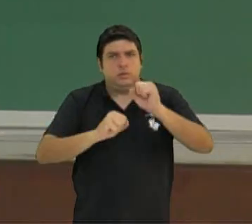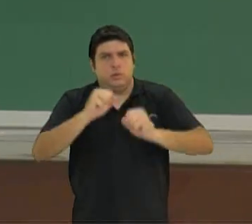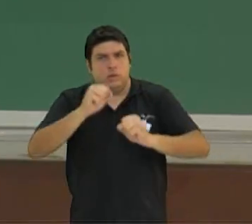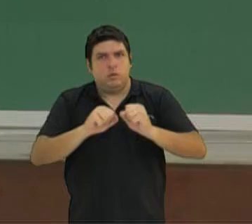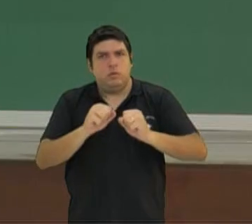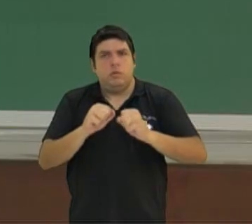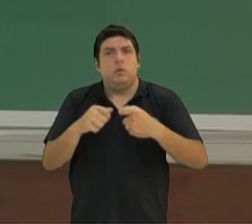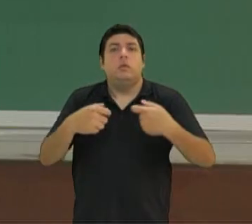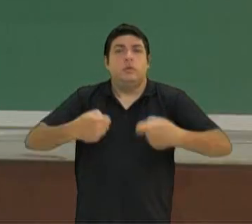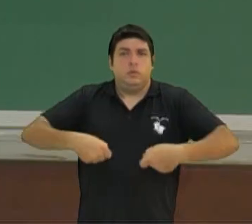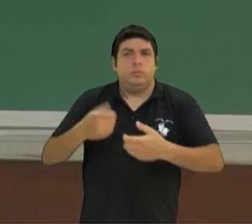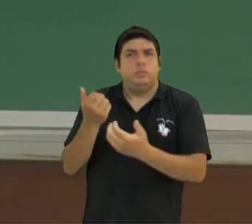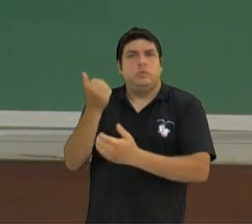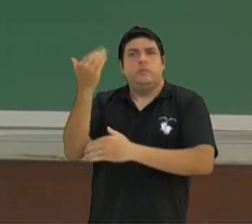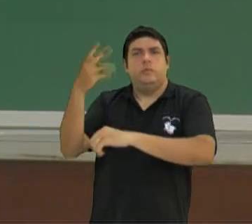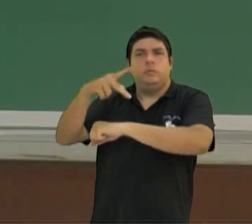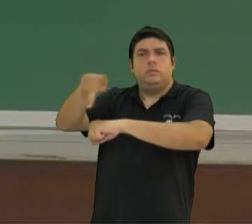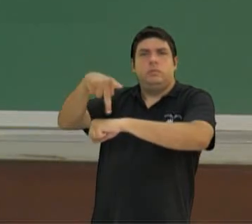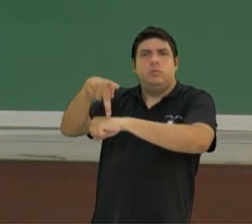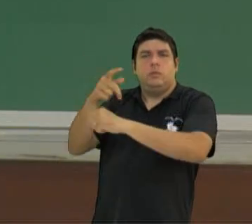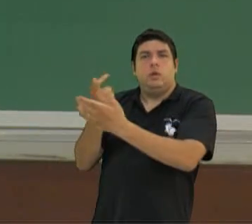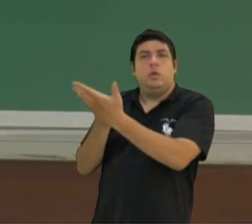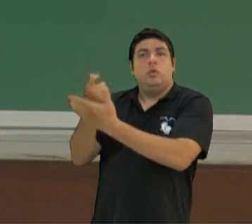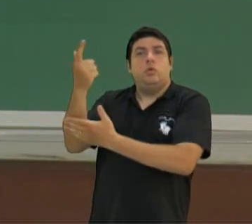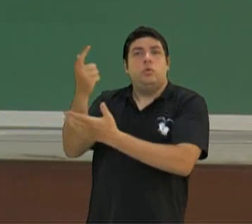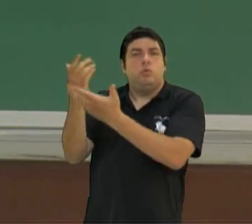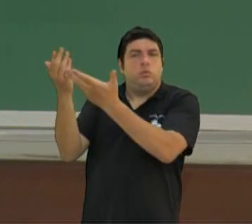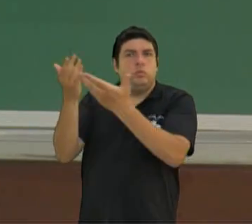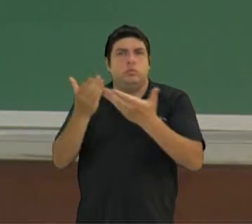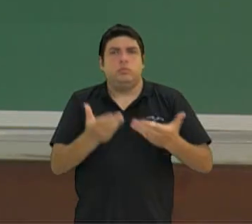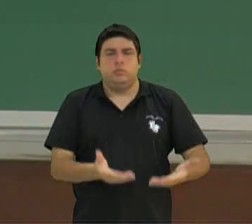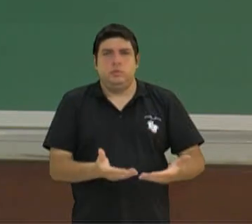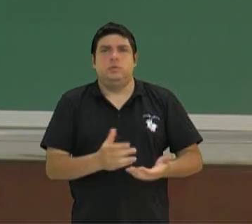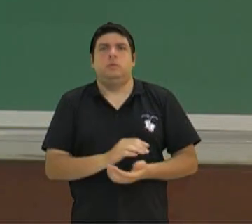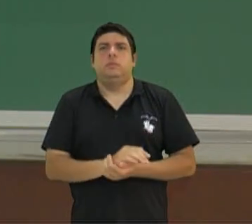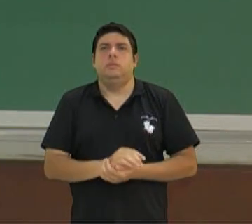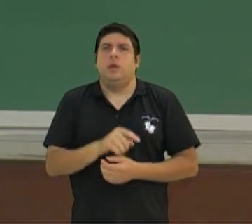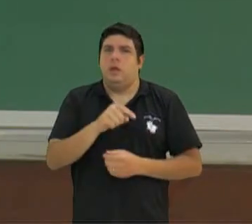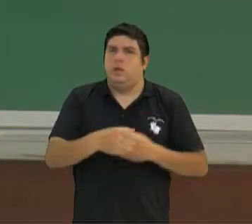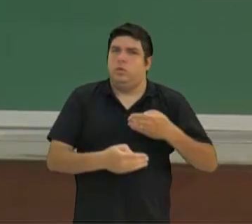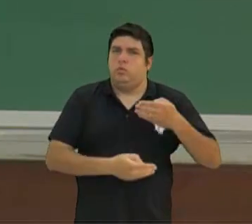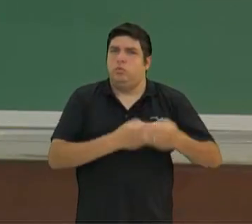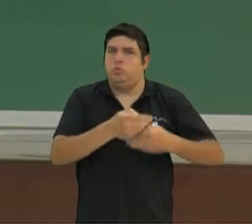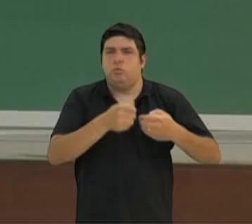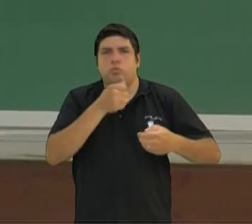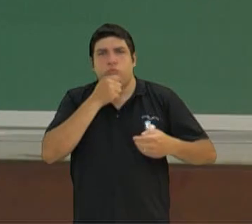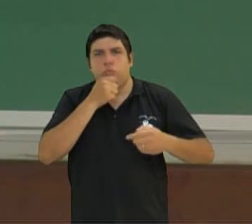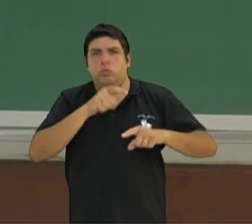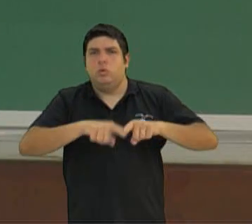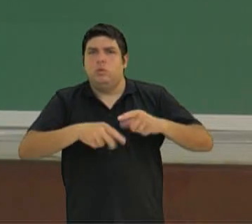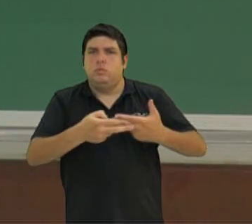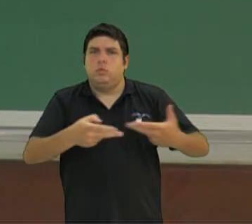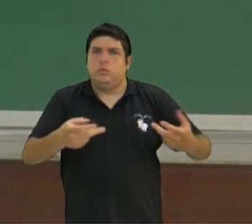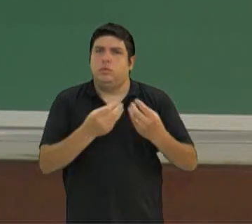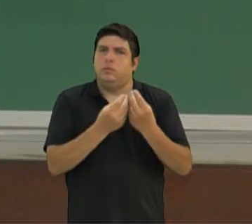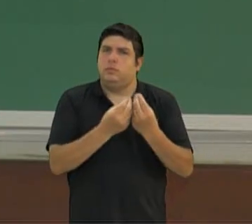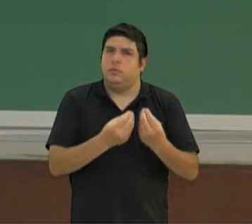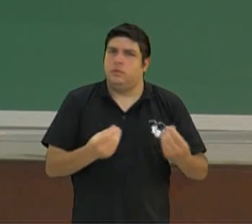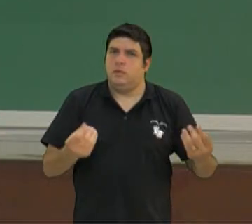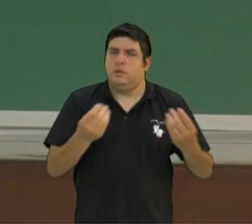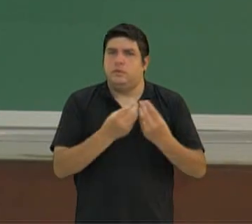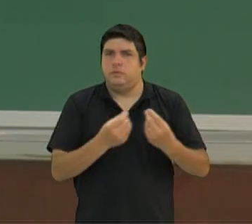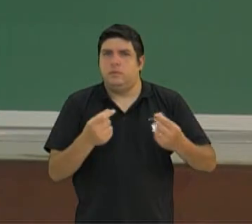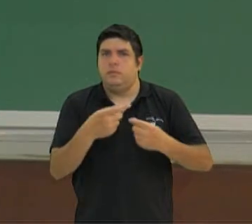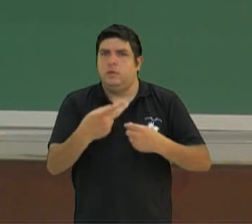em tecnologia, tendo que comprar tecnologia estrangeira para poder desenvolver produtos de qualidade no Brasil, nas